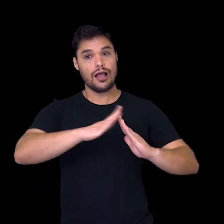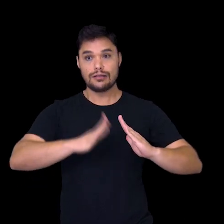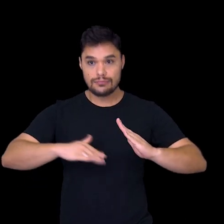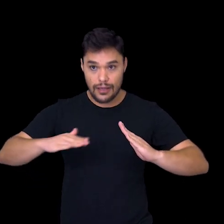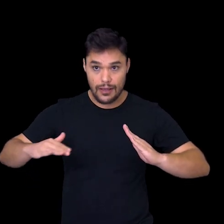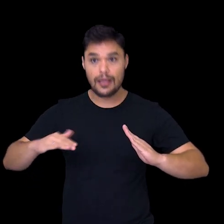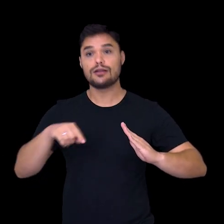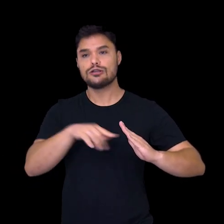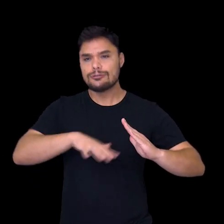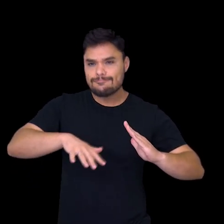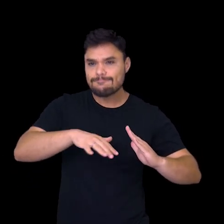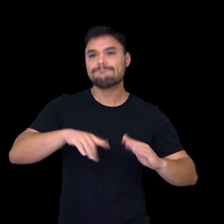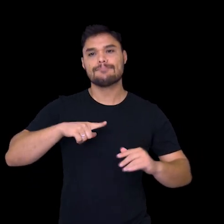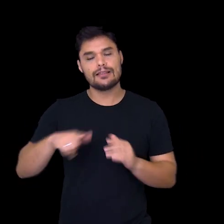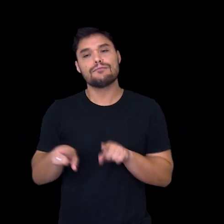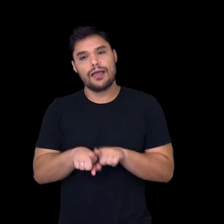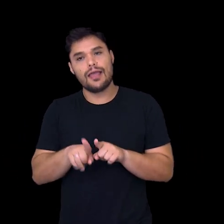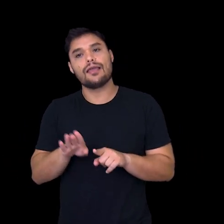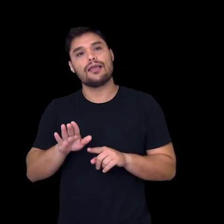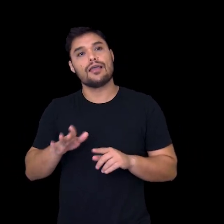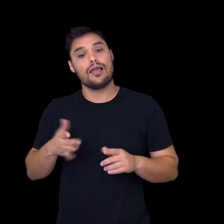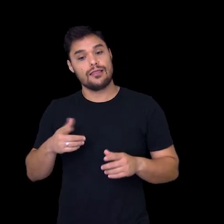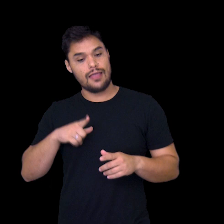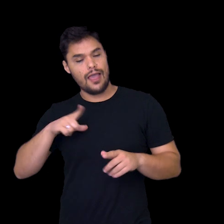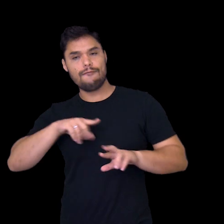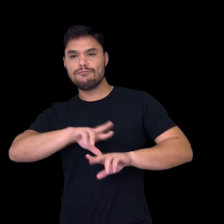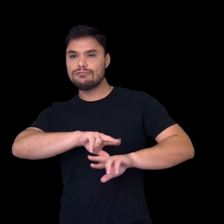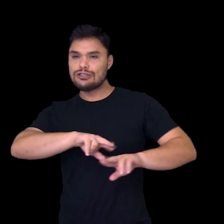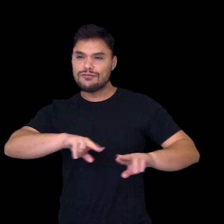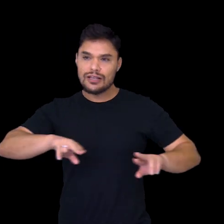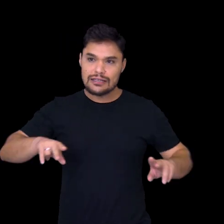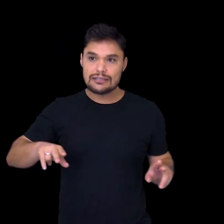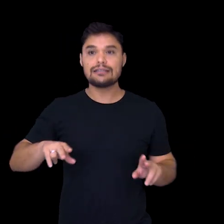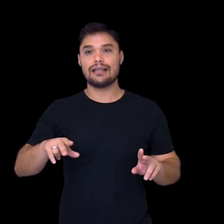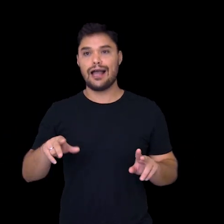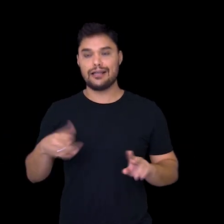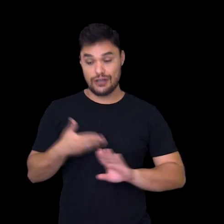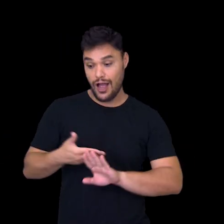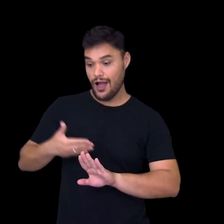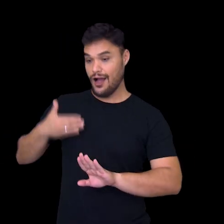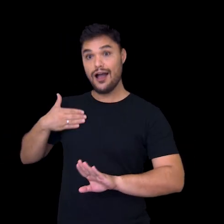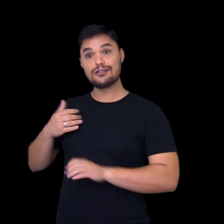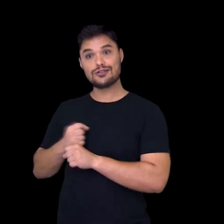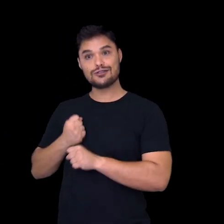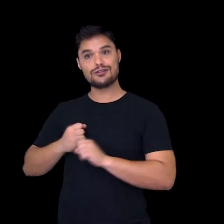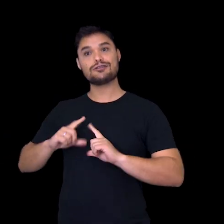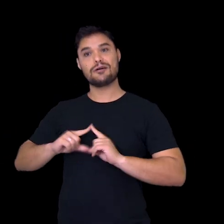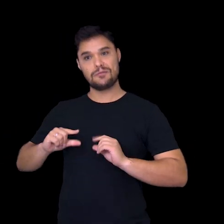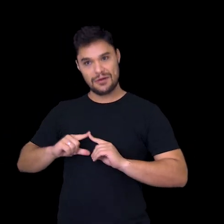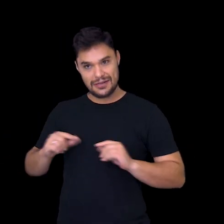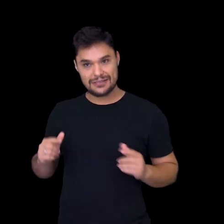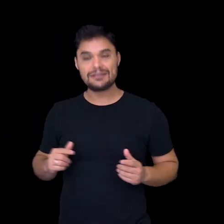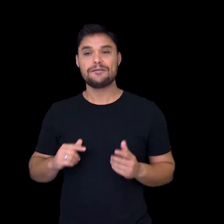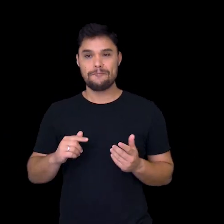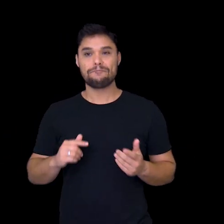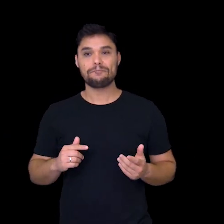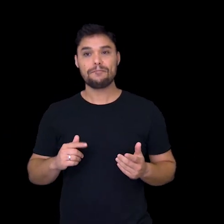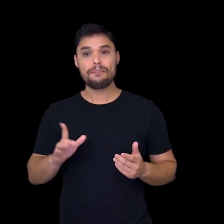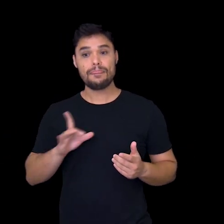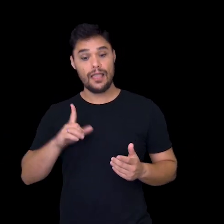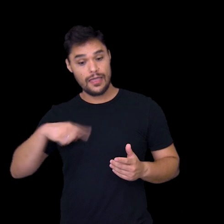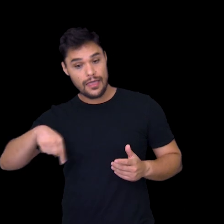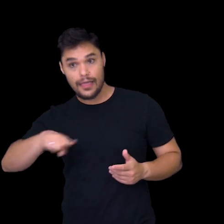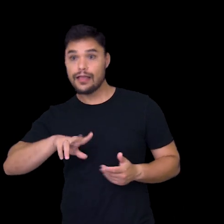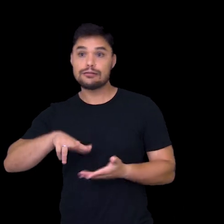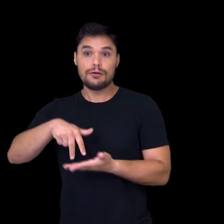e outros que chegam com a construção de Brasília. Então, a diversidade... 65 anos do Congresso Nacional, histórias dos pioneiros. Está mais como uma